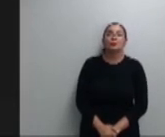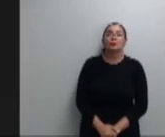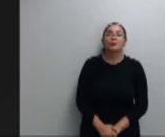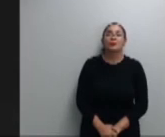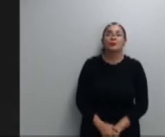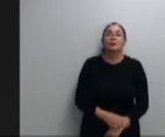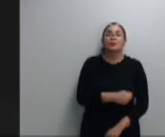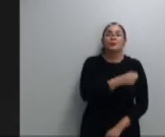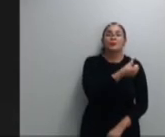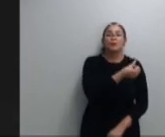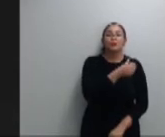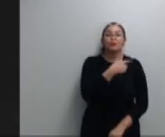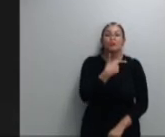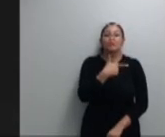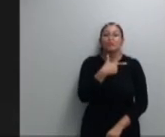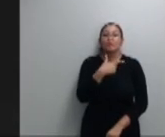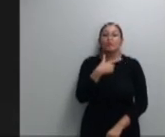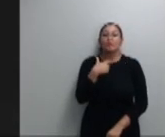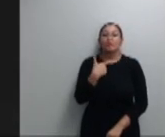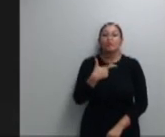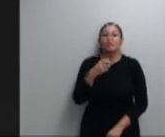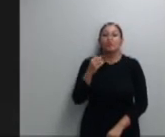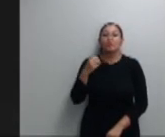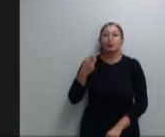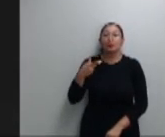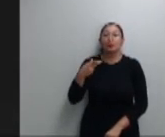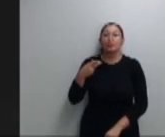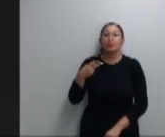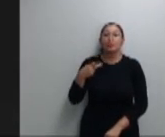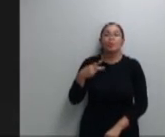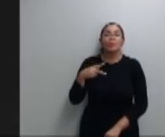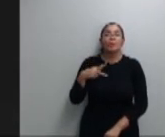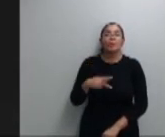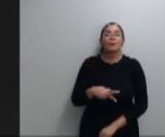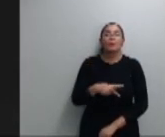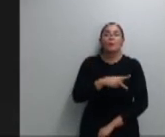Vamos aguardar o ingresso dos ilustres advogados.